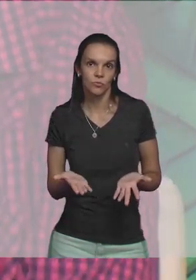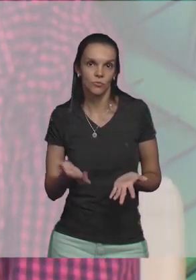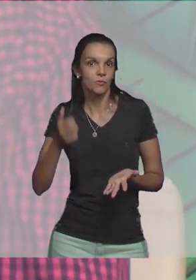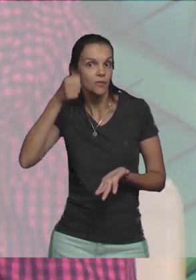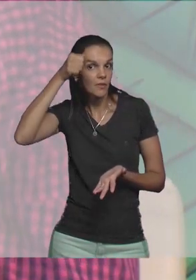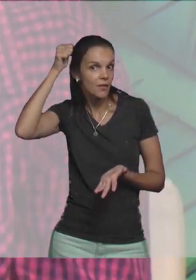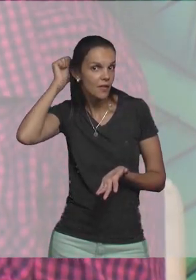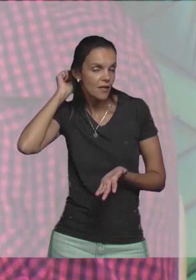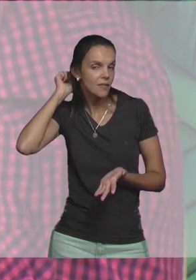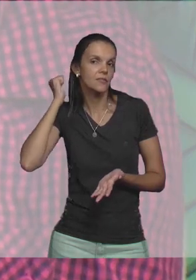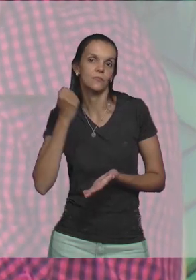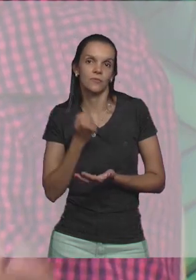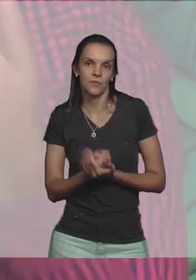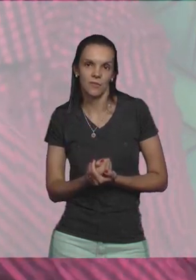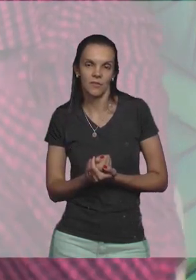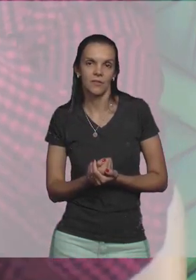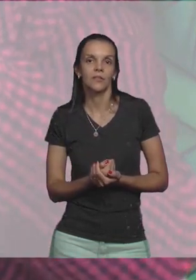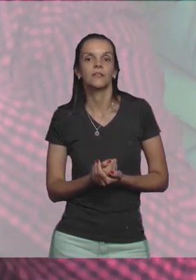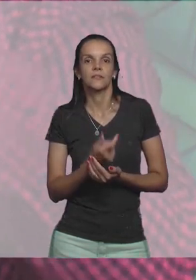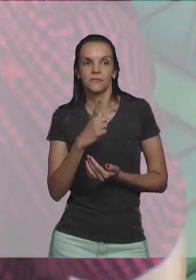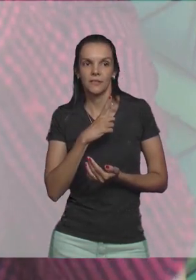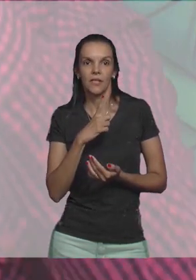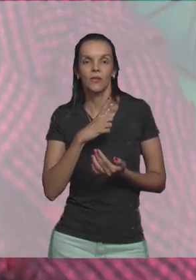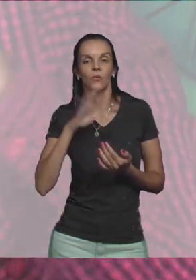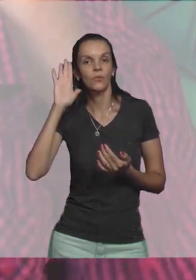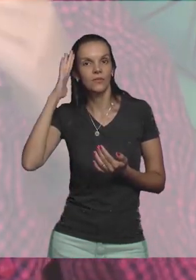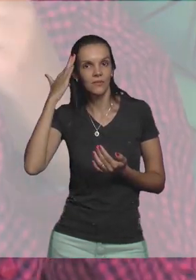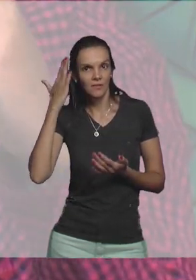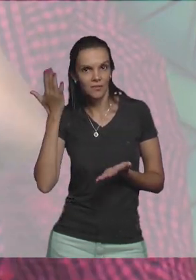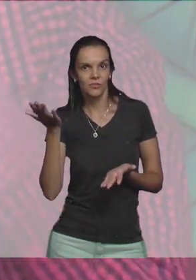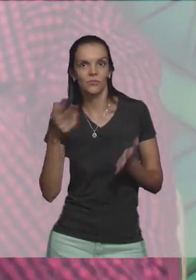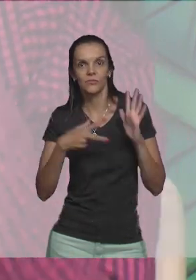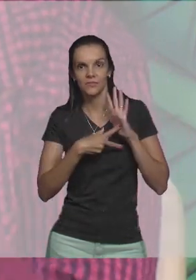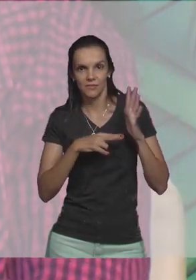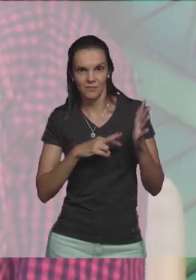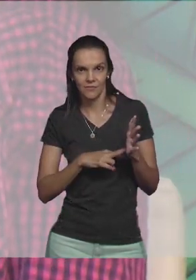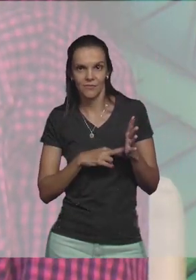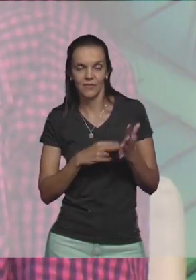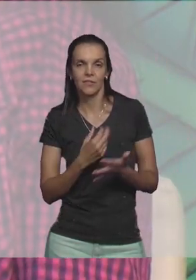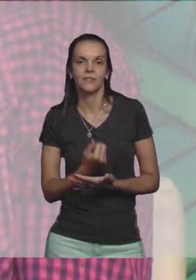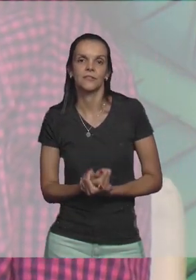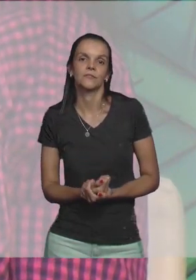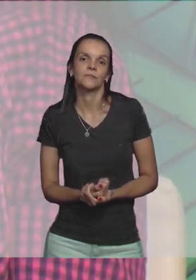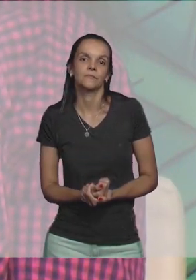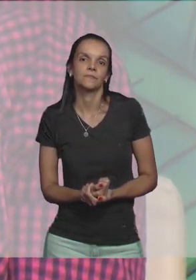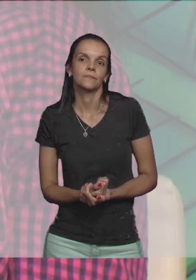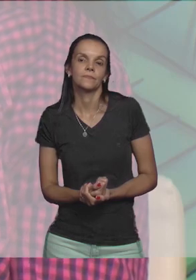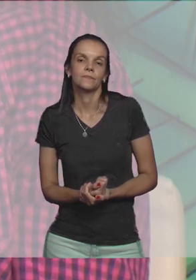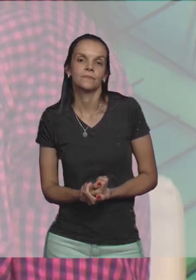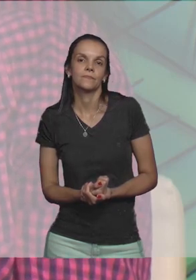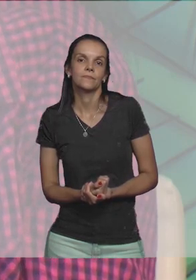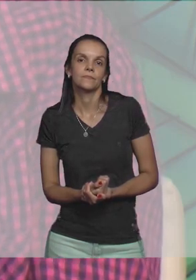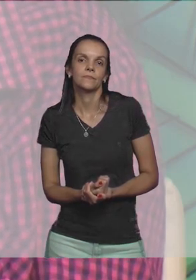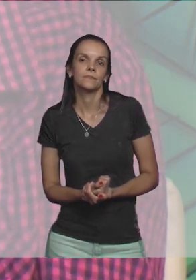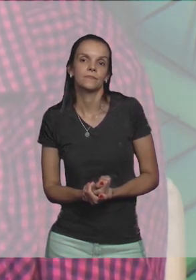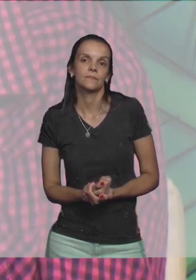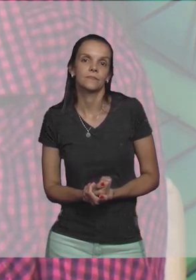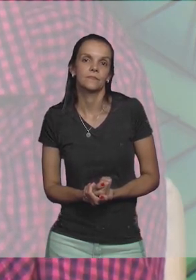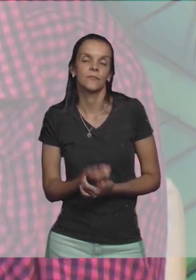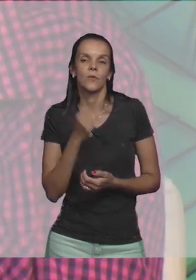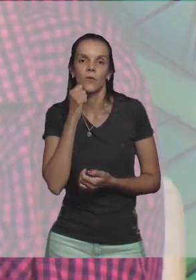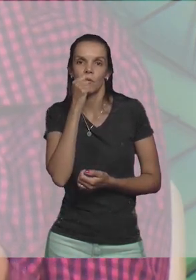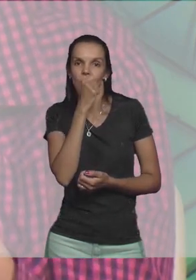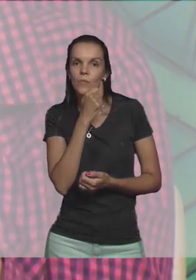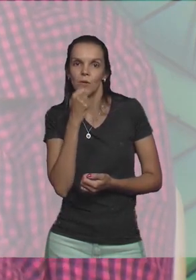faz o quê? Você raspa a cabeça? Tem uma lógica ali da forma como isso foi sendo colocado, né?